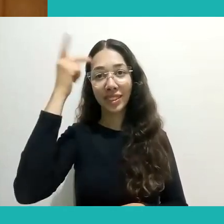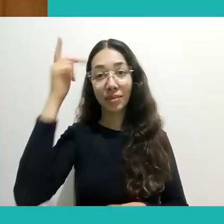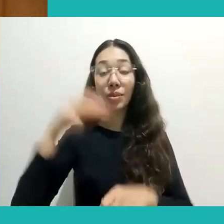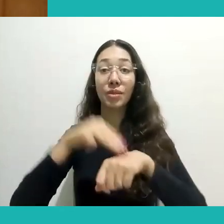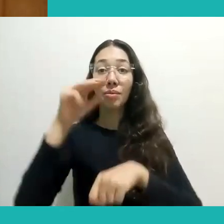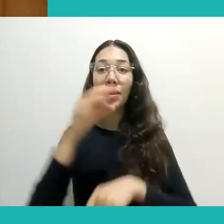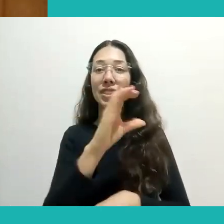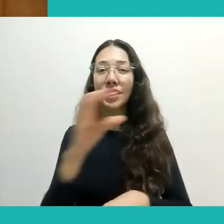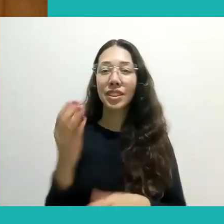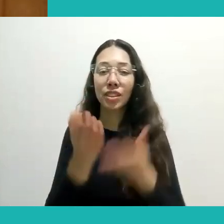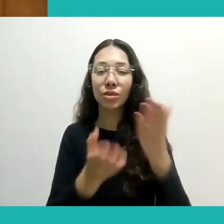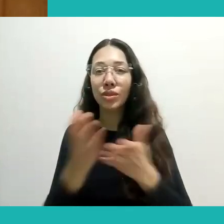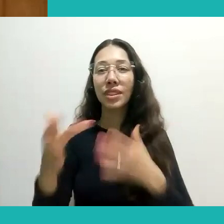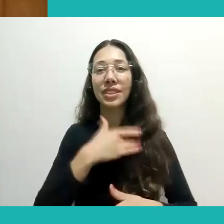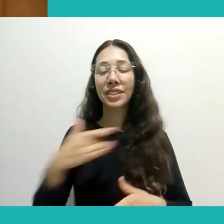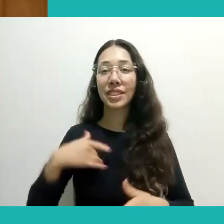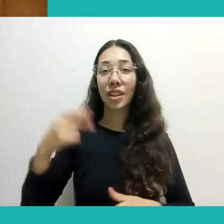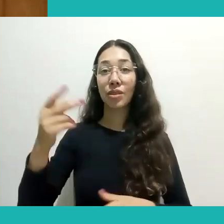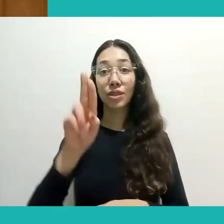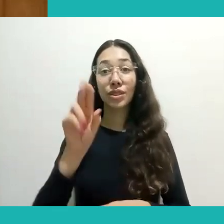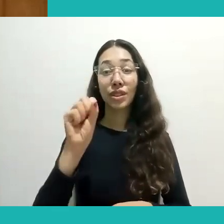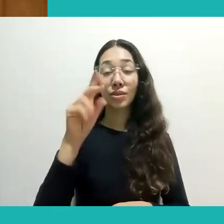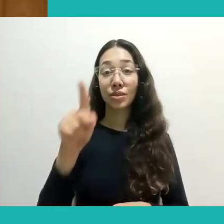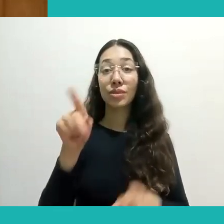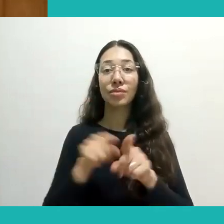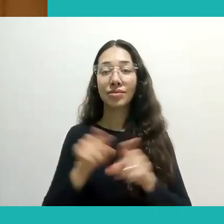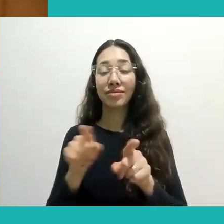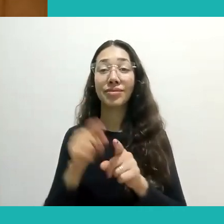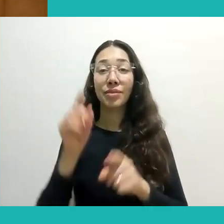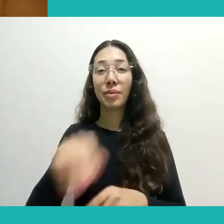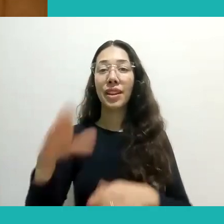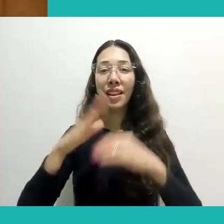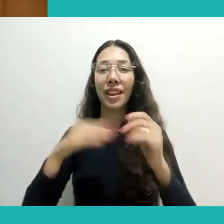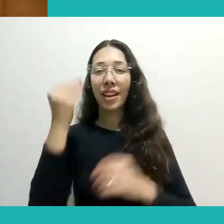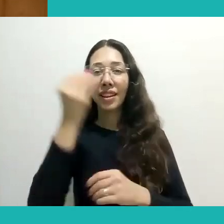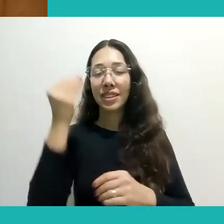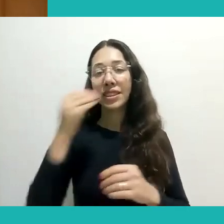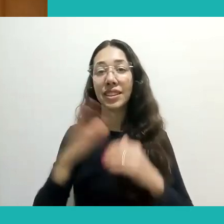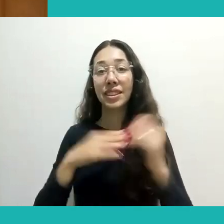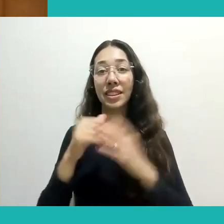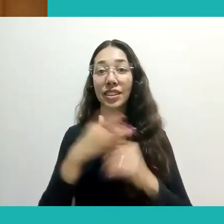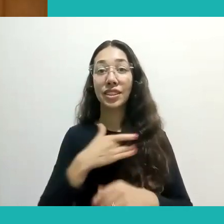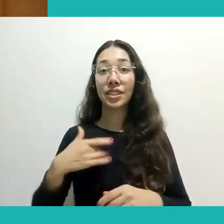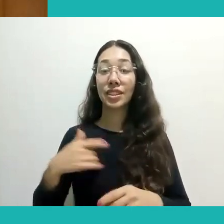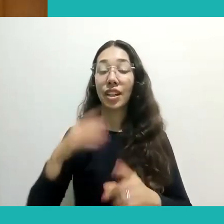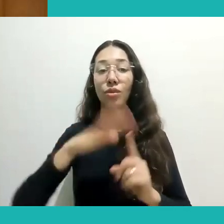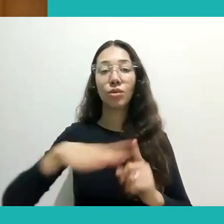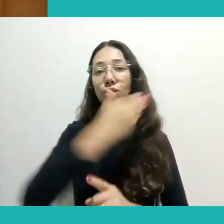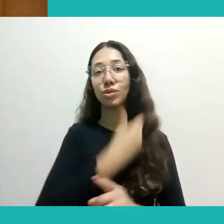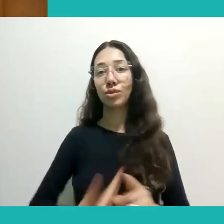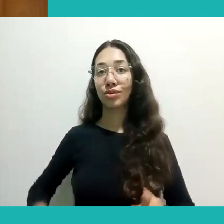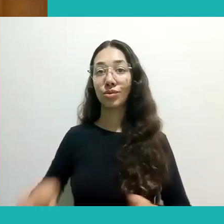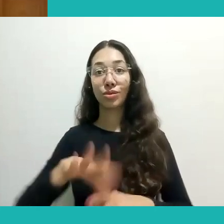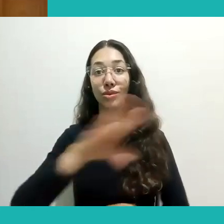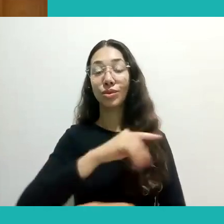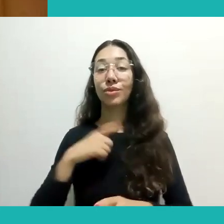do cuidado em saúde da USP, especialista em saúde pública. Com esse currículo vasto, passo a